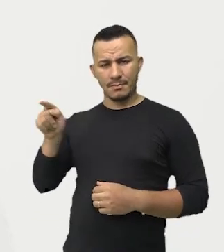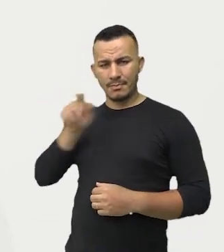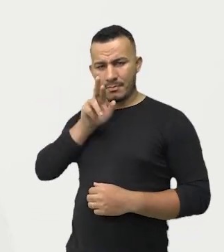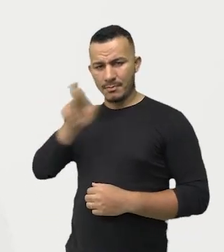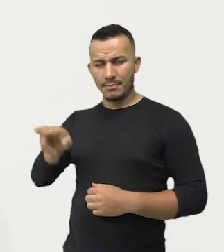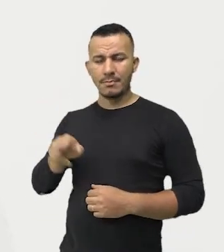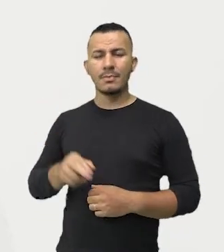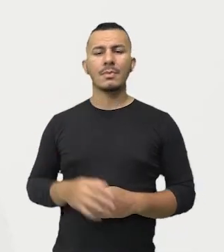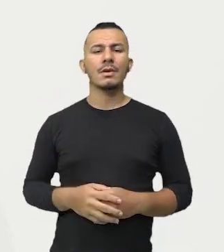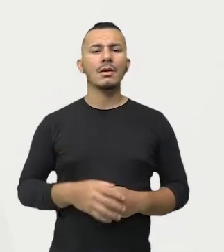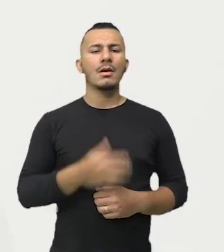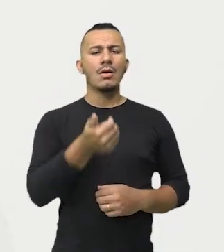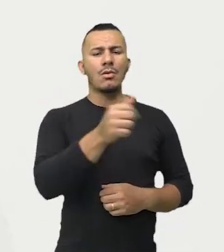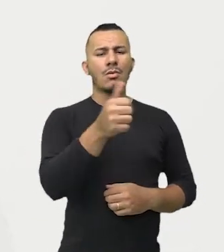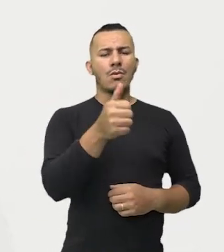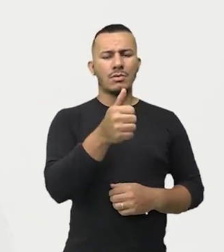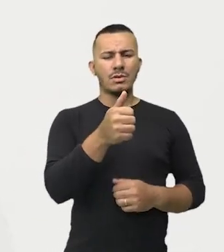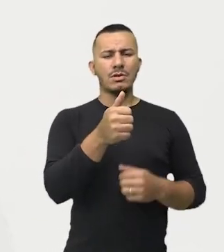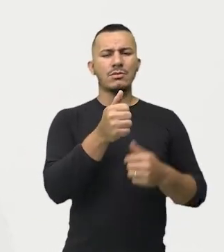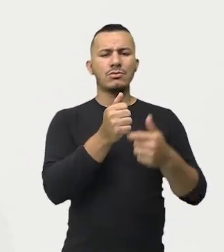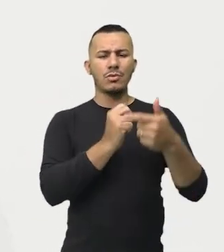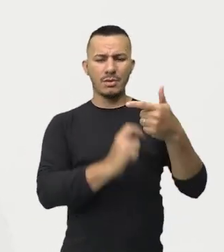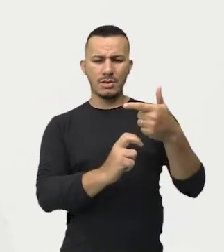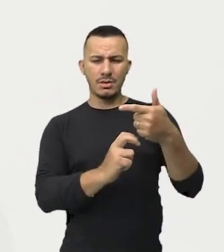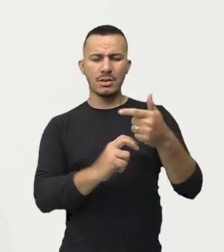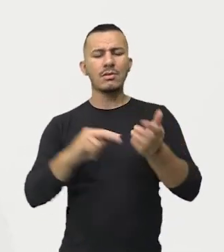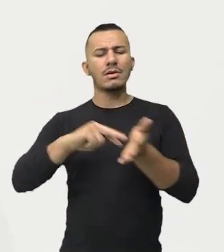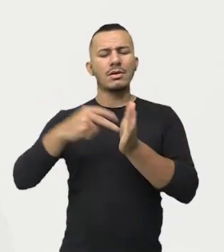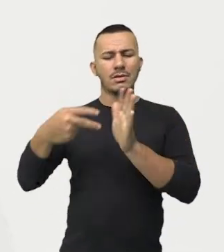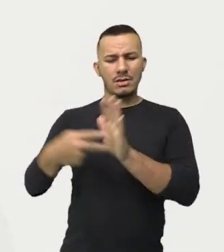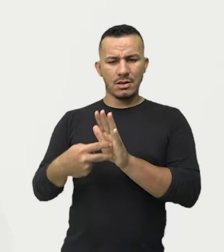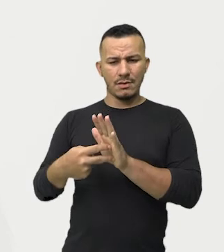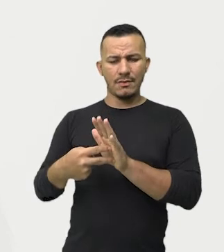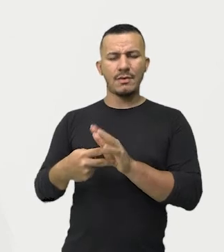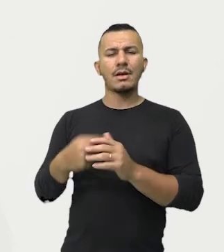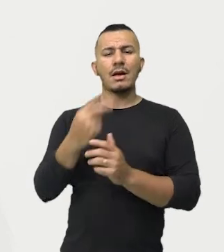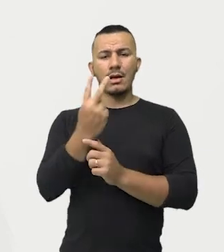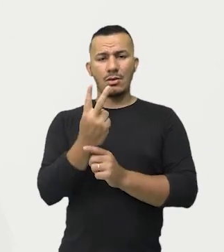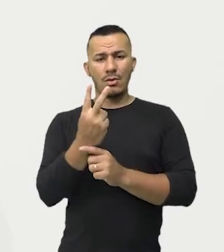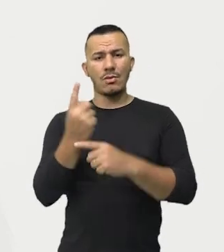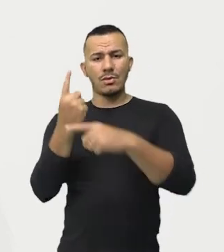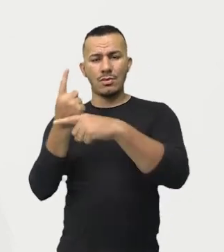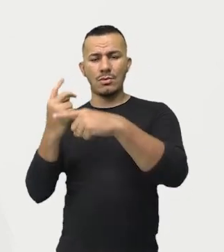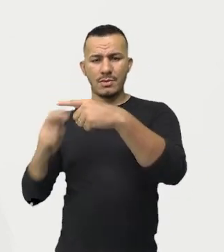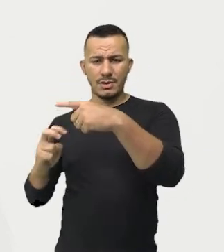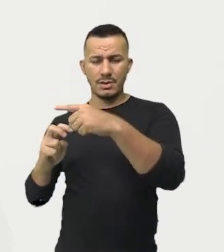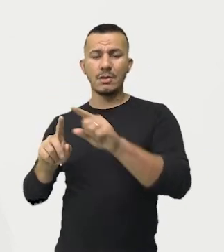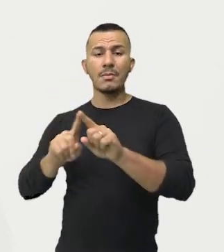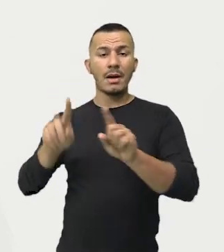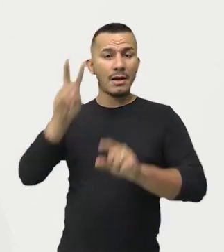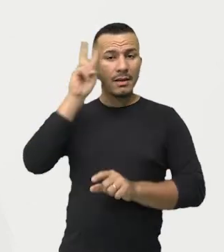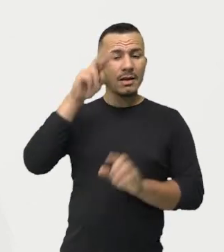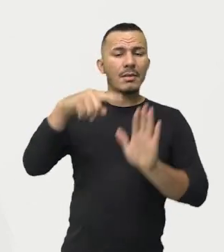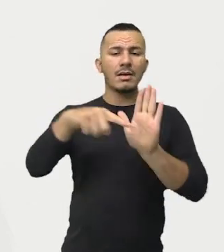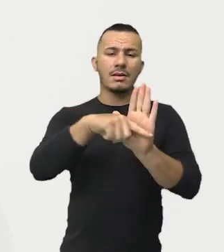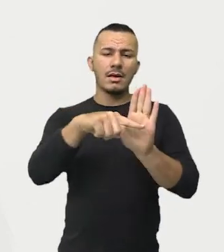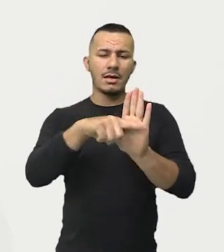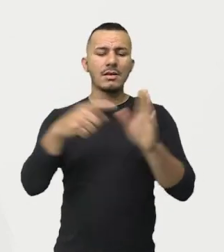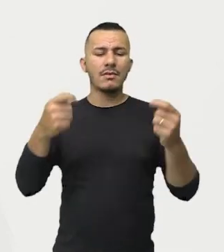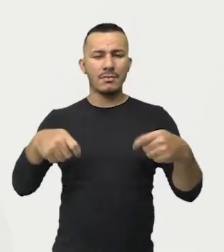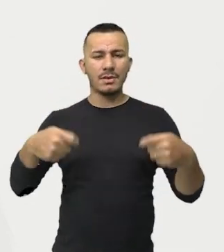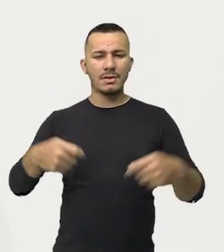que 11 sobre 5 é a mesma coisa que 2, 1/5. Ah, lembrando que nós estamos tratando com o número negativo, então vou colocar aqui o sinal